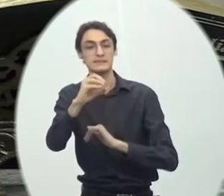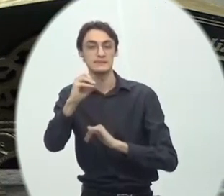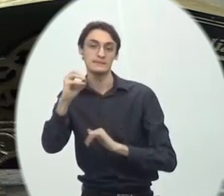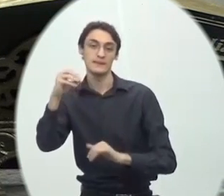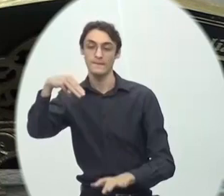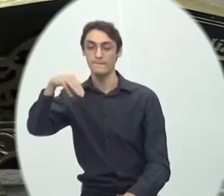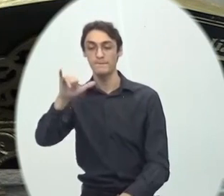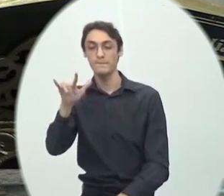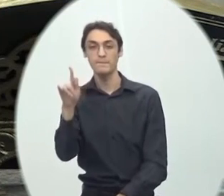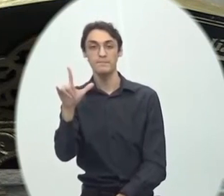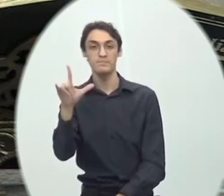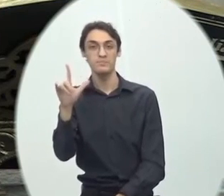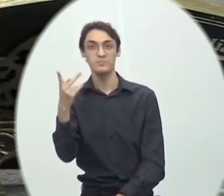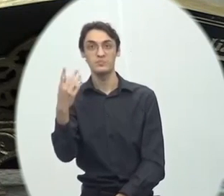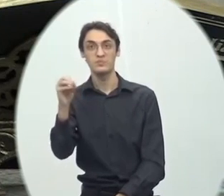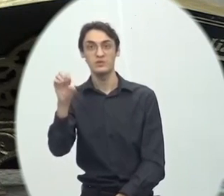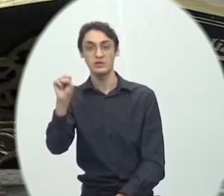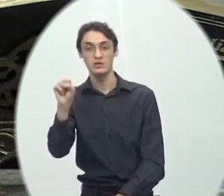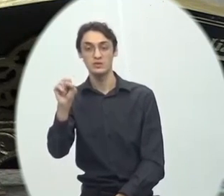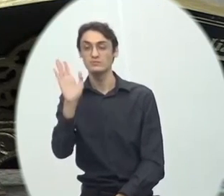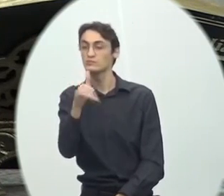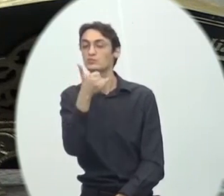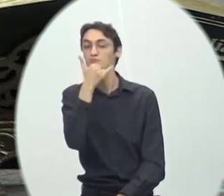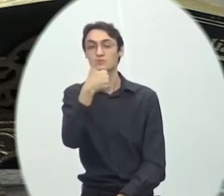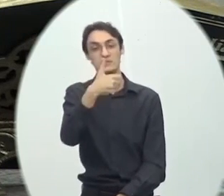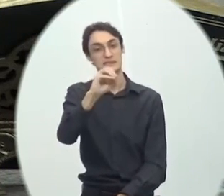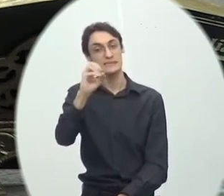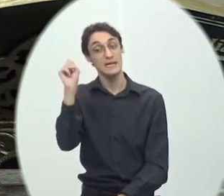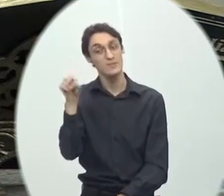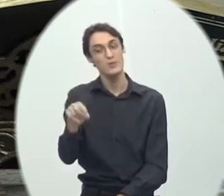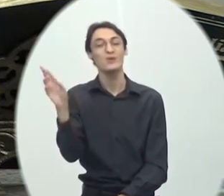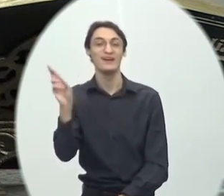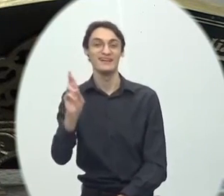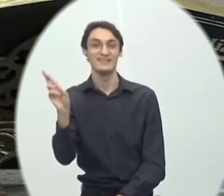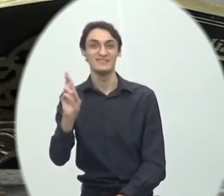milhões. 100 mil reais. 100 mil reais.